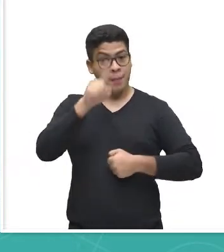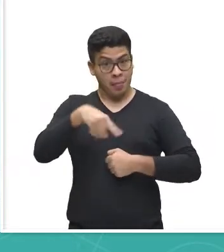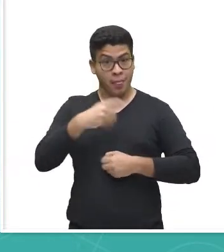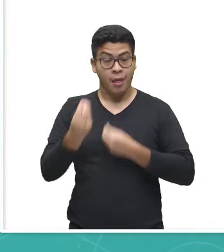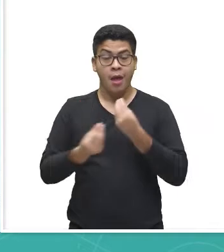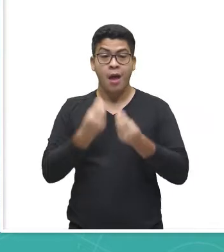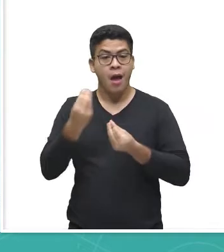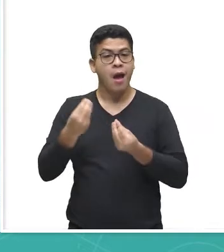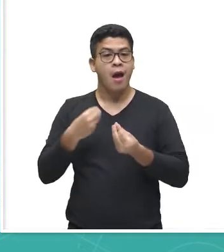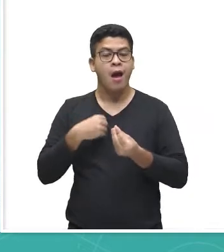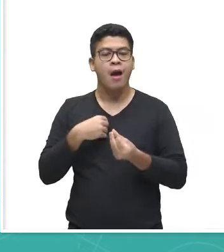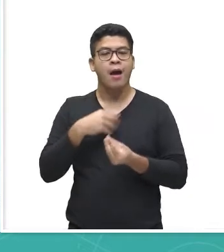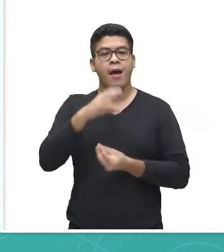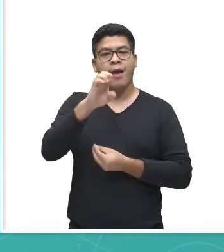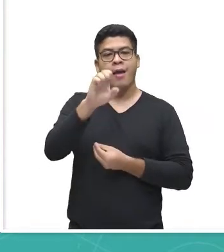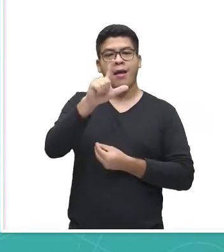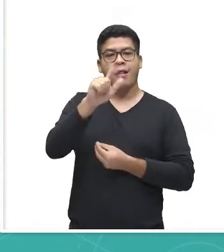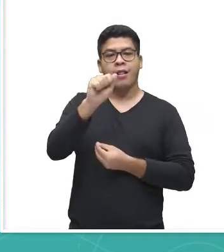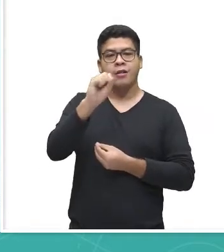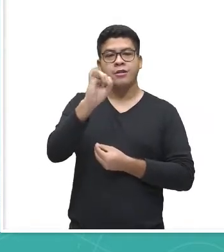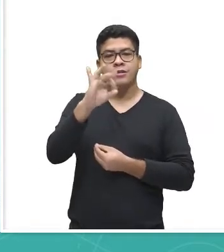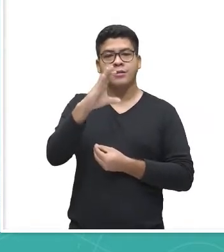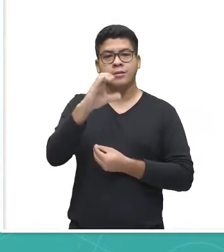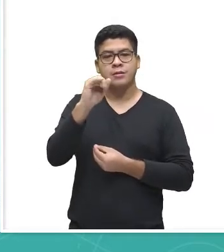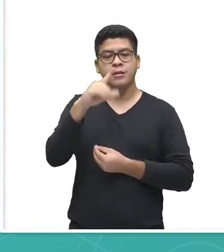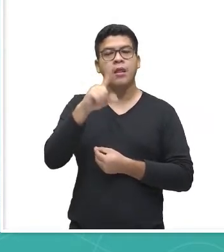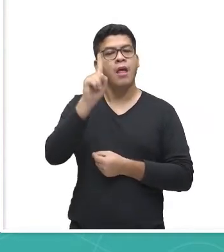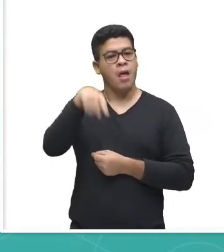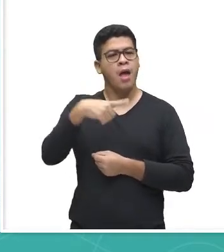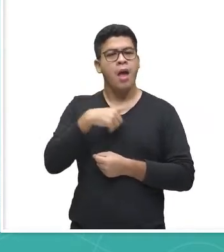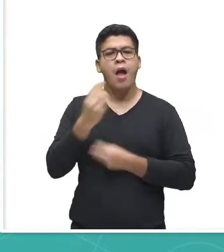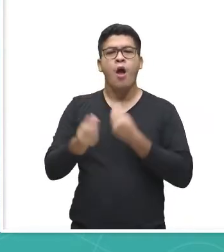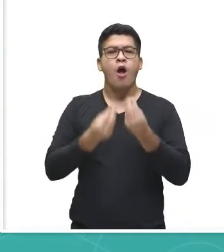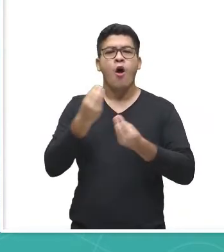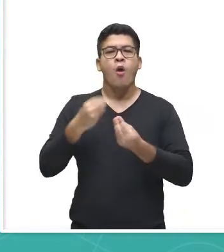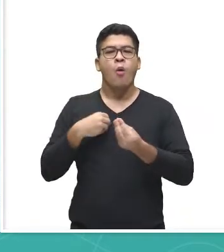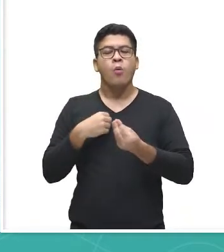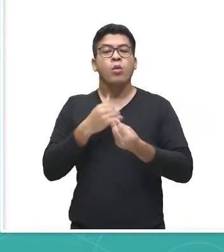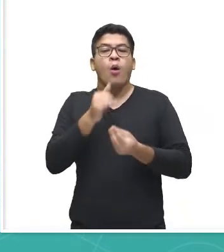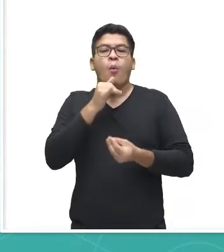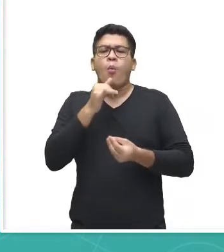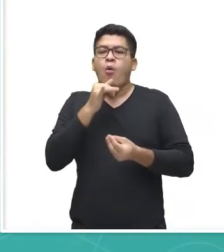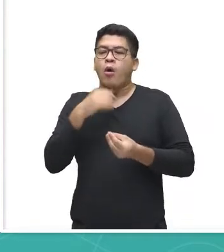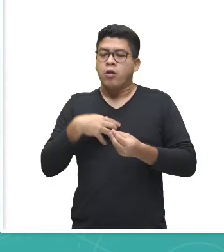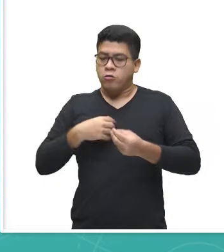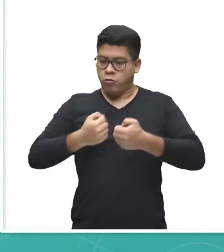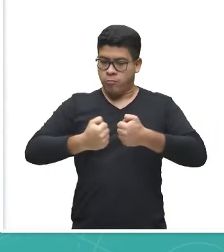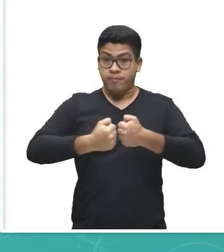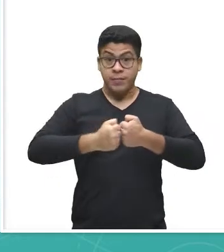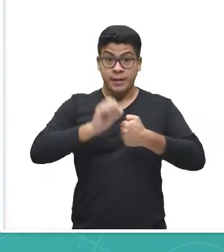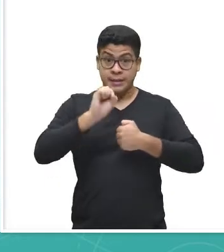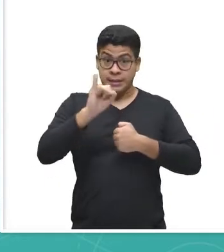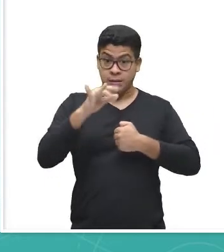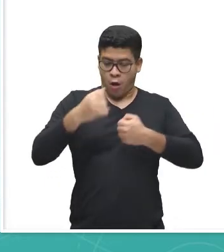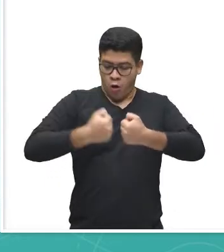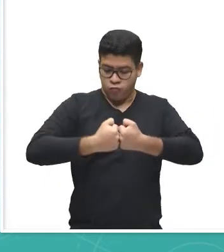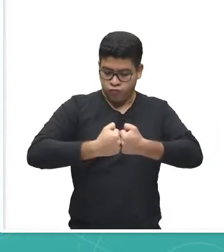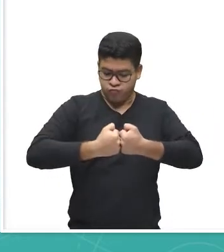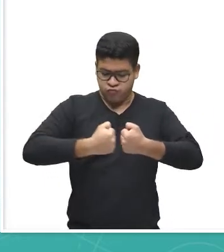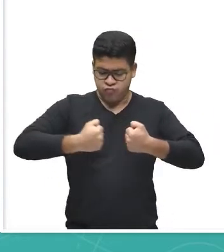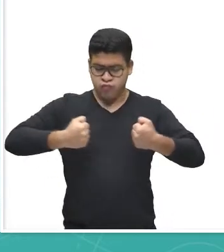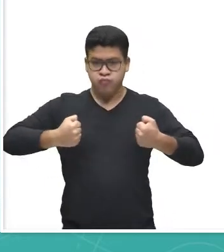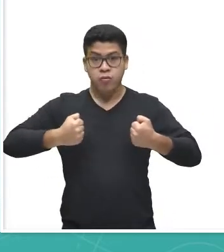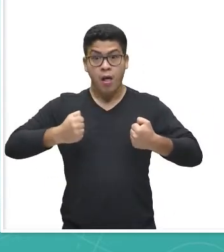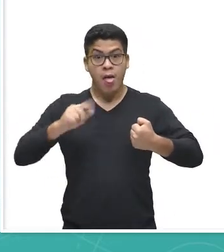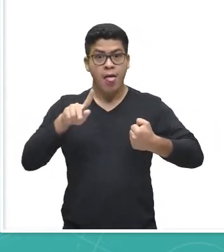onde, né, no caso é a propriedade, onde a matéria tende a retornar ao seu volume inicial após